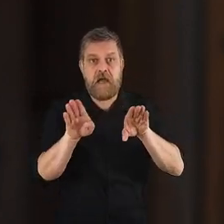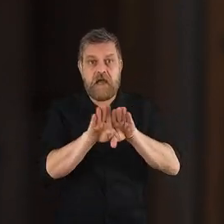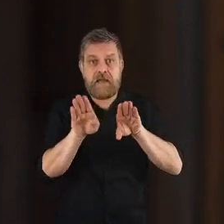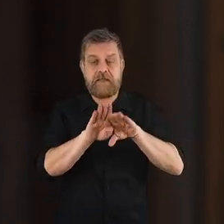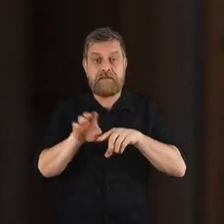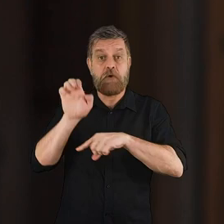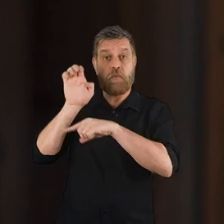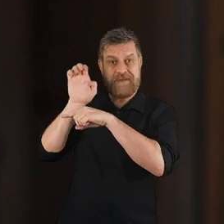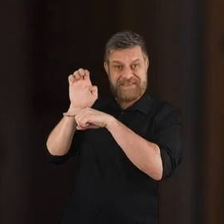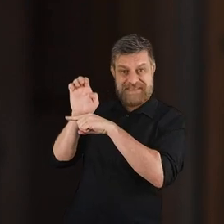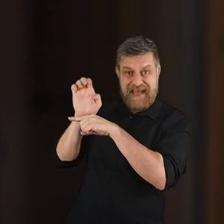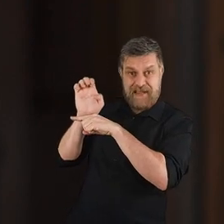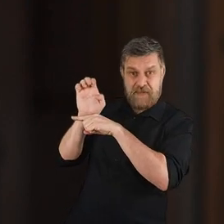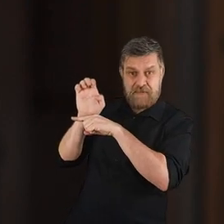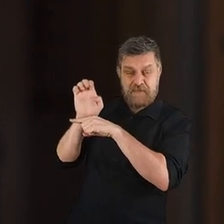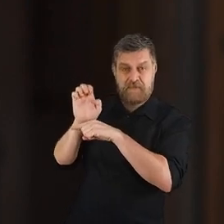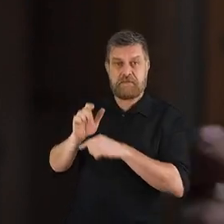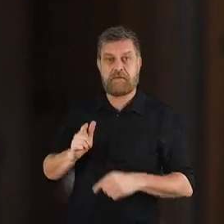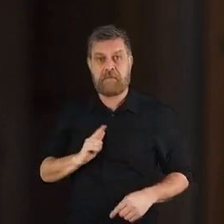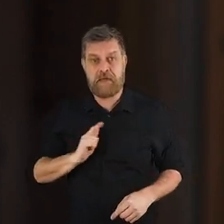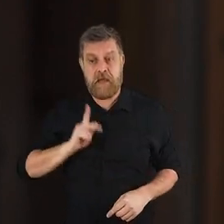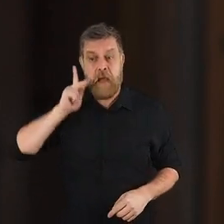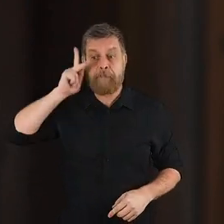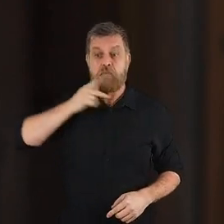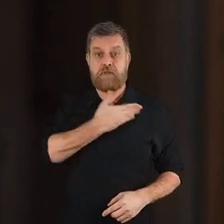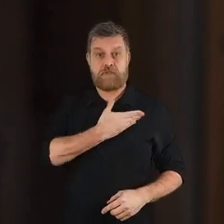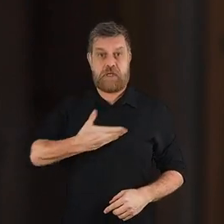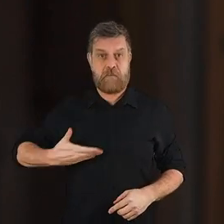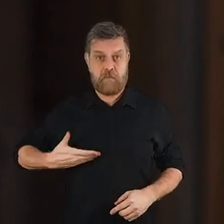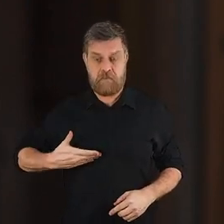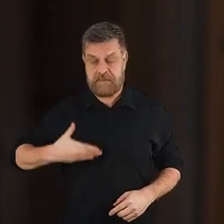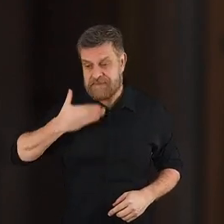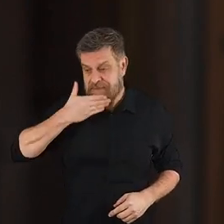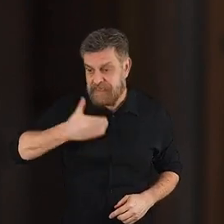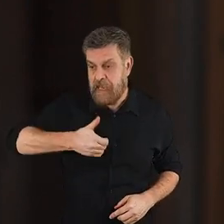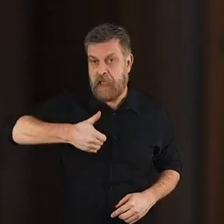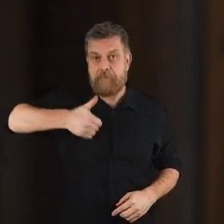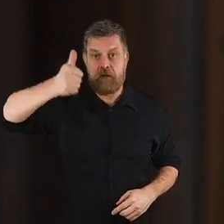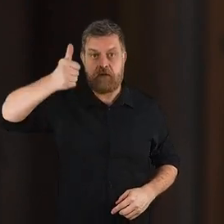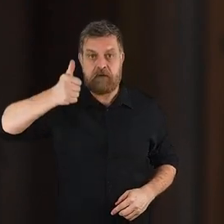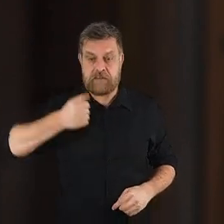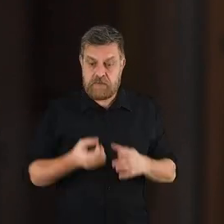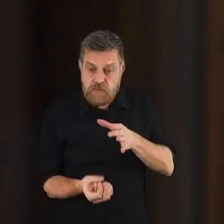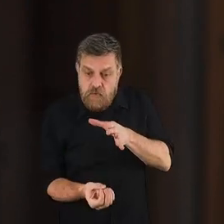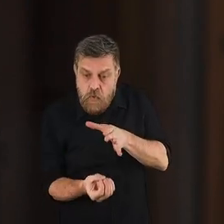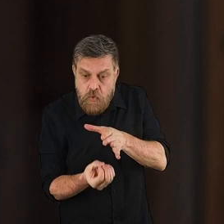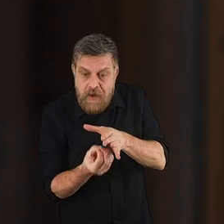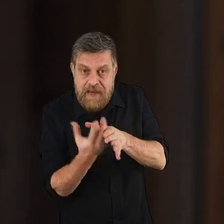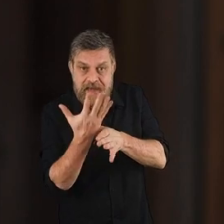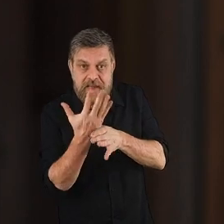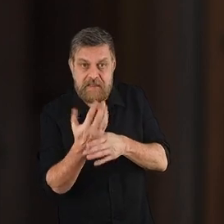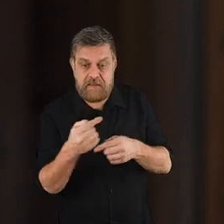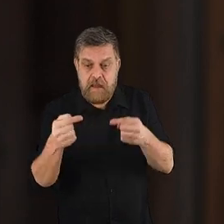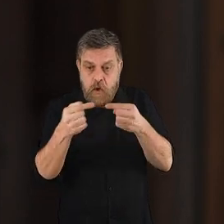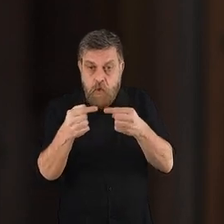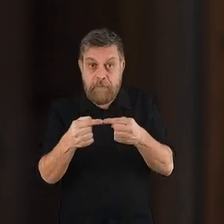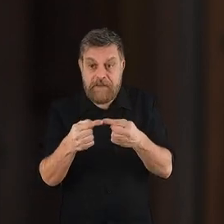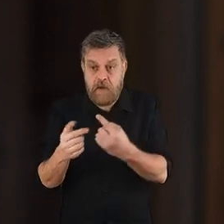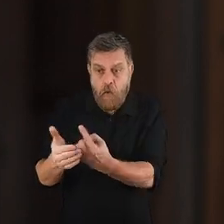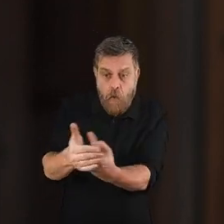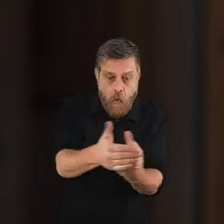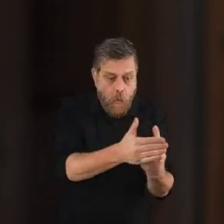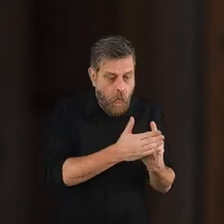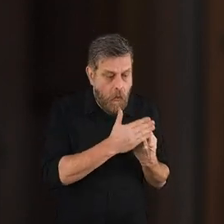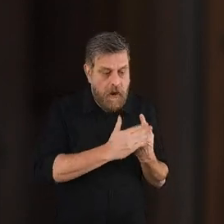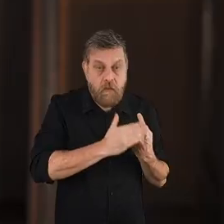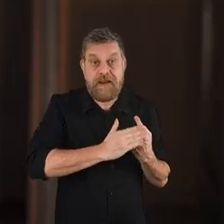próprio Estado para que políticas públicas sejam melhoradas ou implementadas de acolhimento